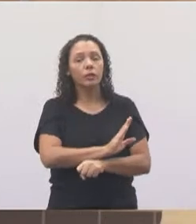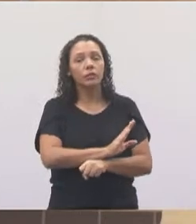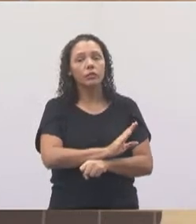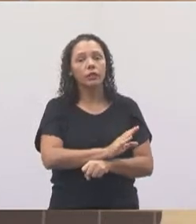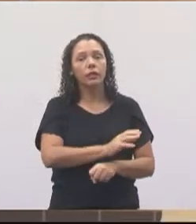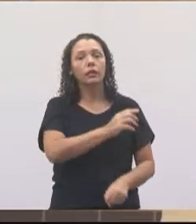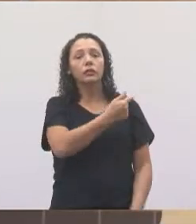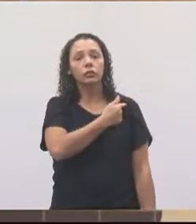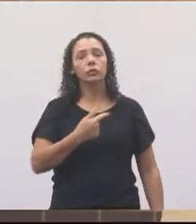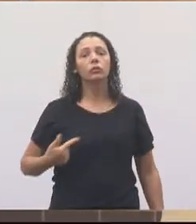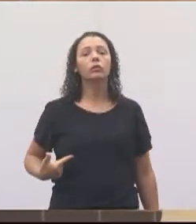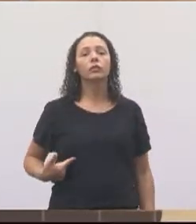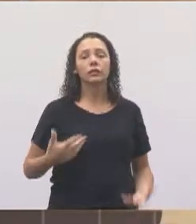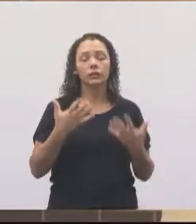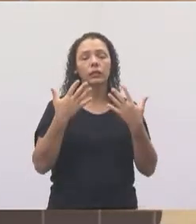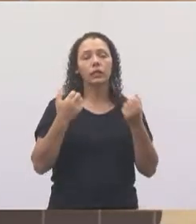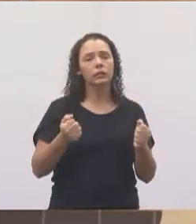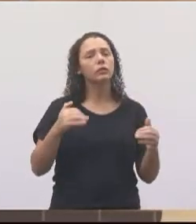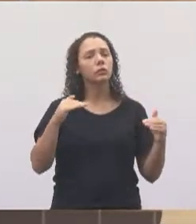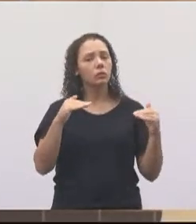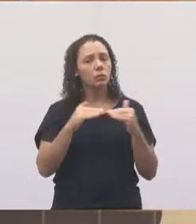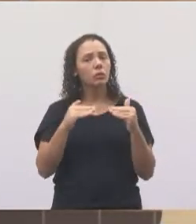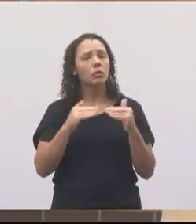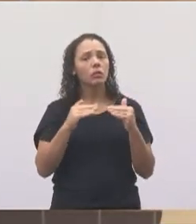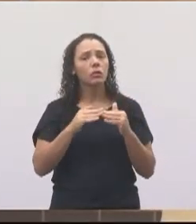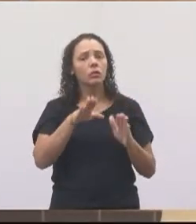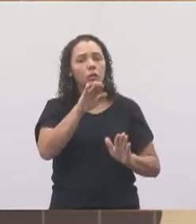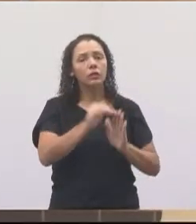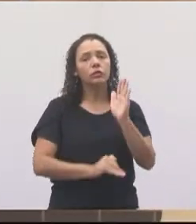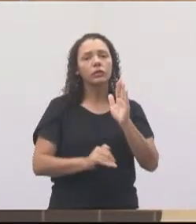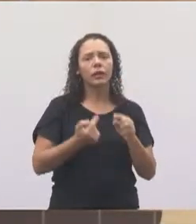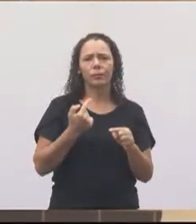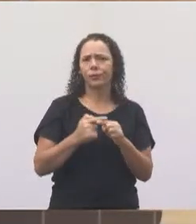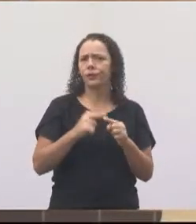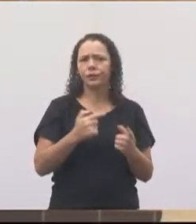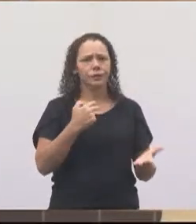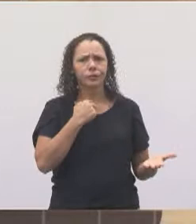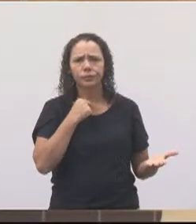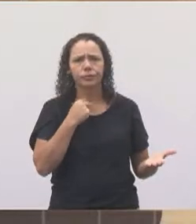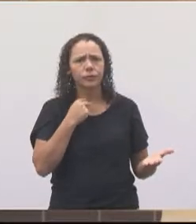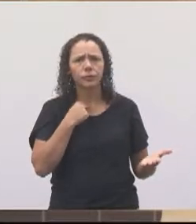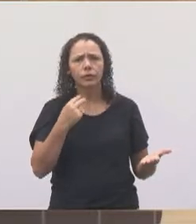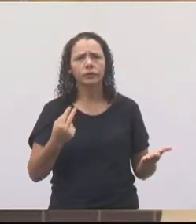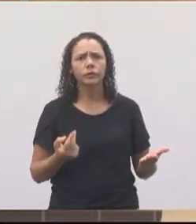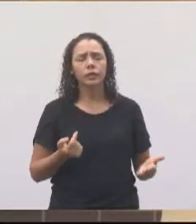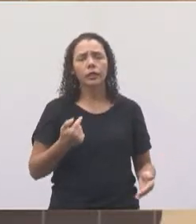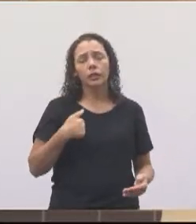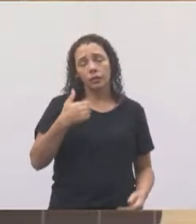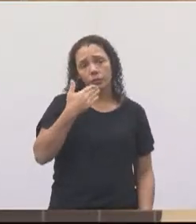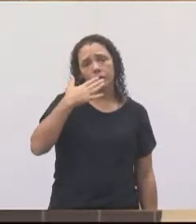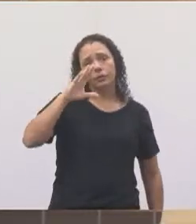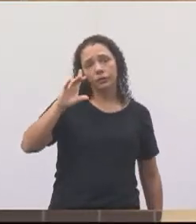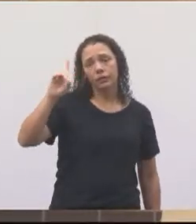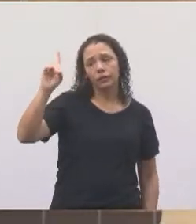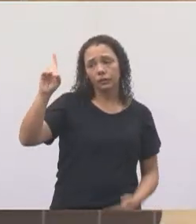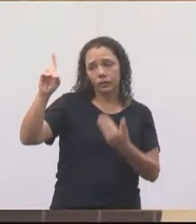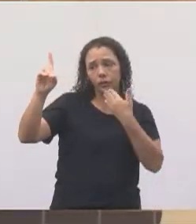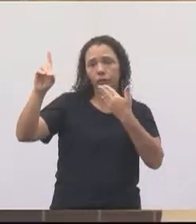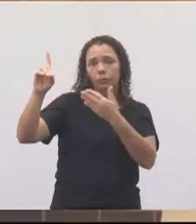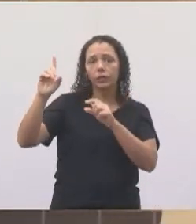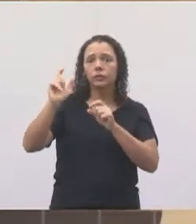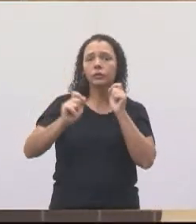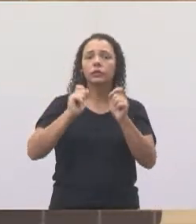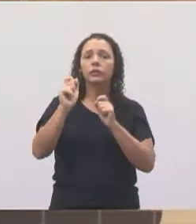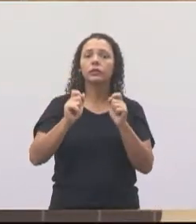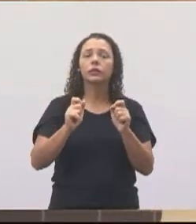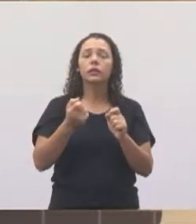governador sancionou, o governador concordou em retirar, porque é insustentável. Eu só peço a Deus uma coisa, que os números